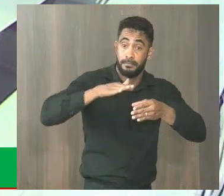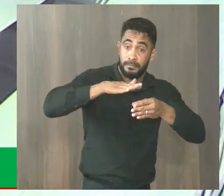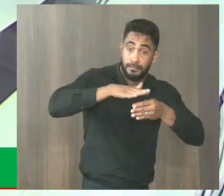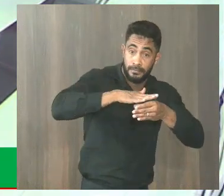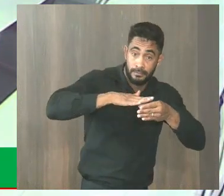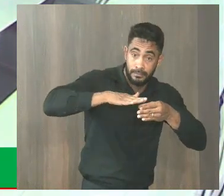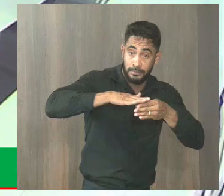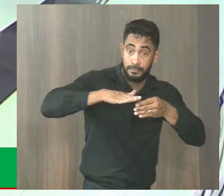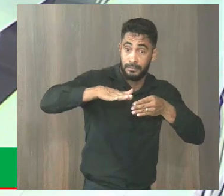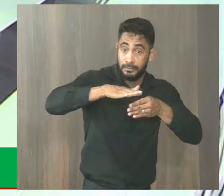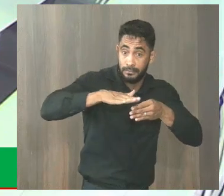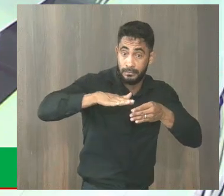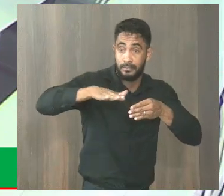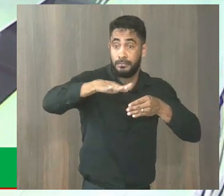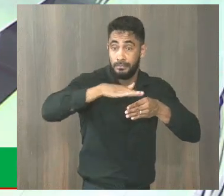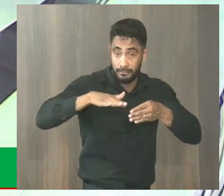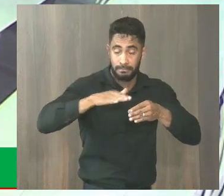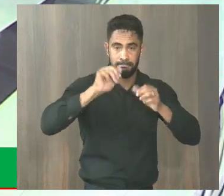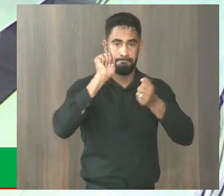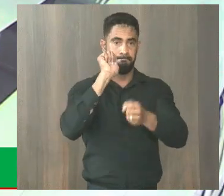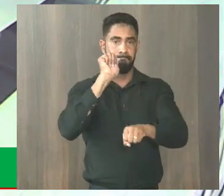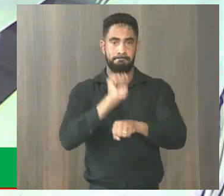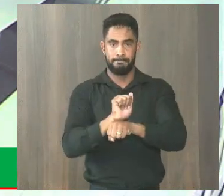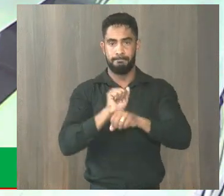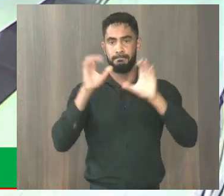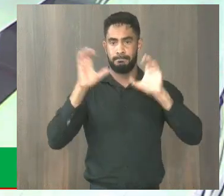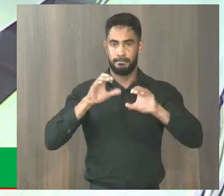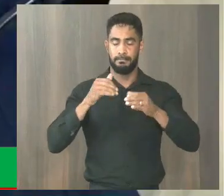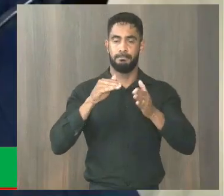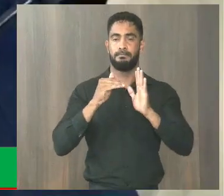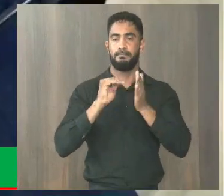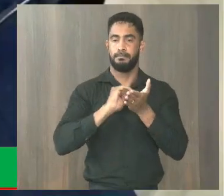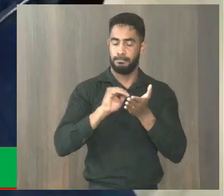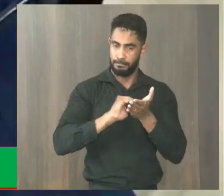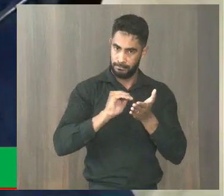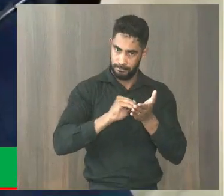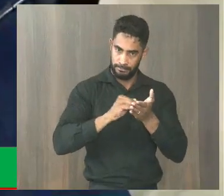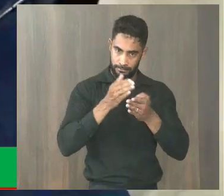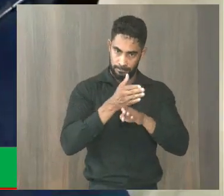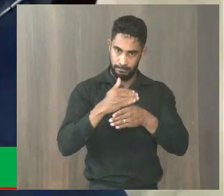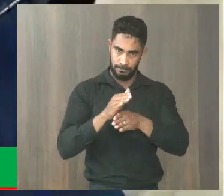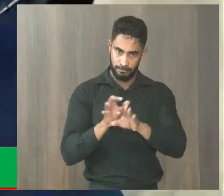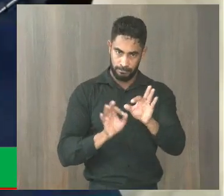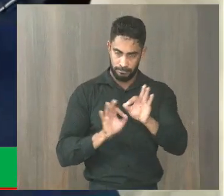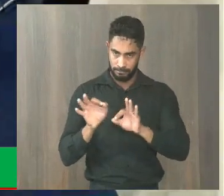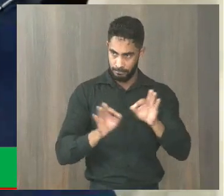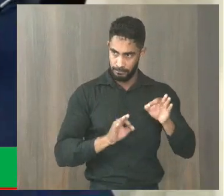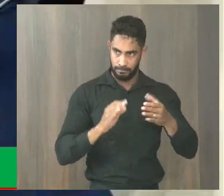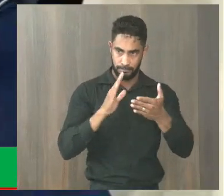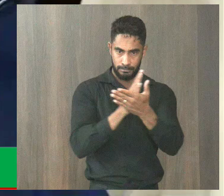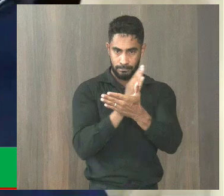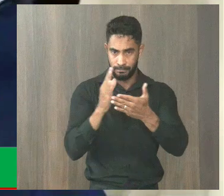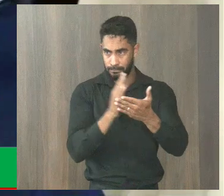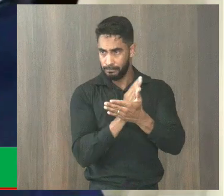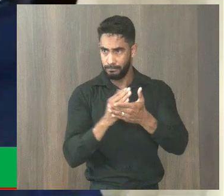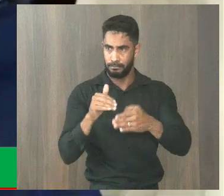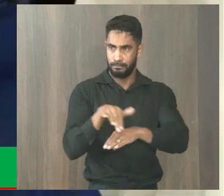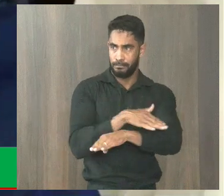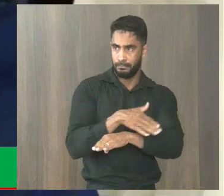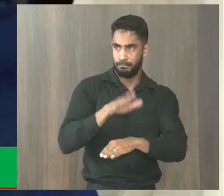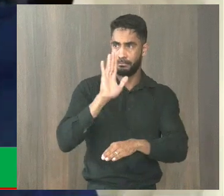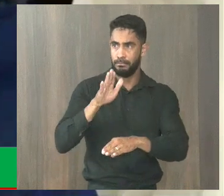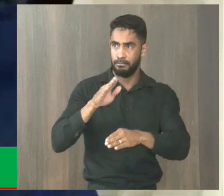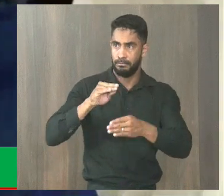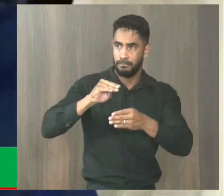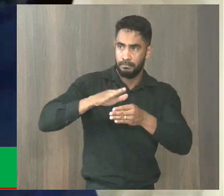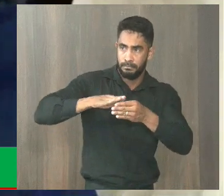Então, parou as chuvas, o secretário de obra já planejou também Então, boa parte das ruas já está com a operação